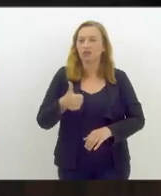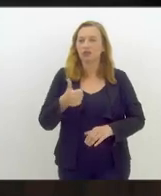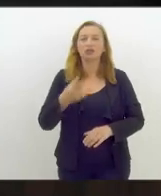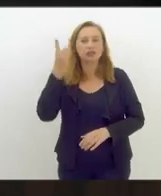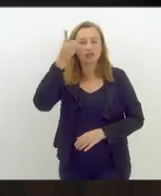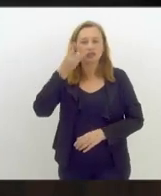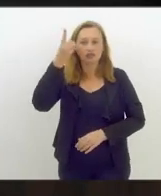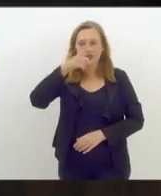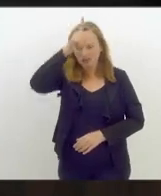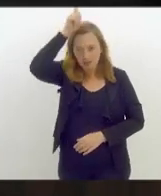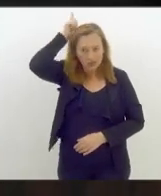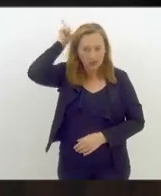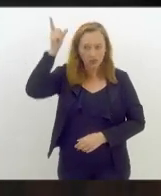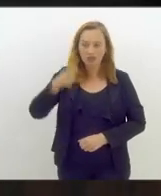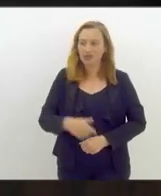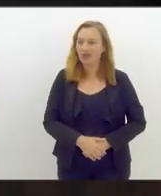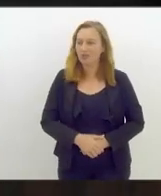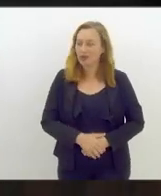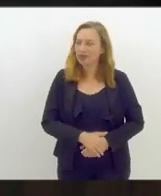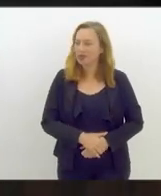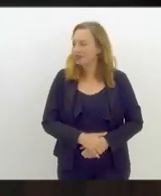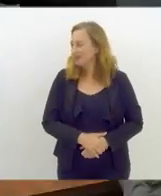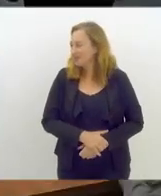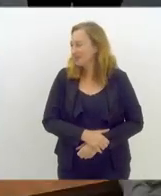nobre deputado Luiz Paulo.